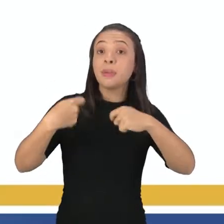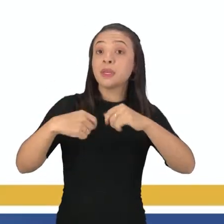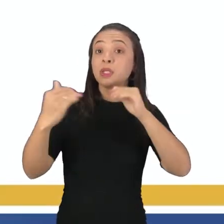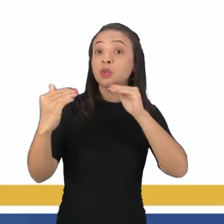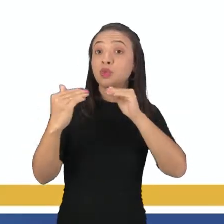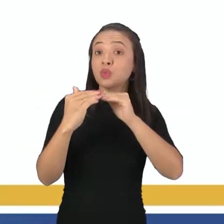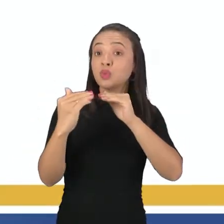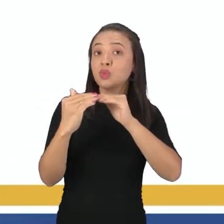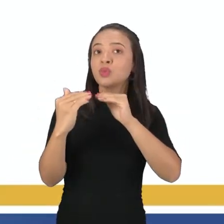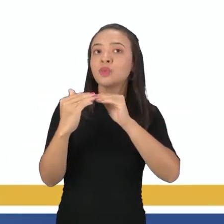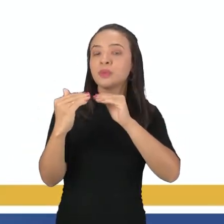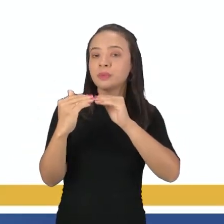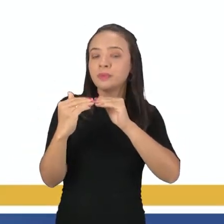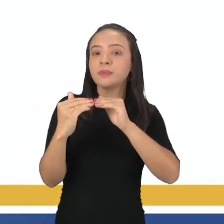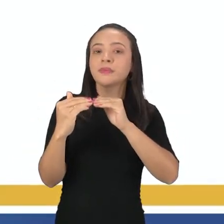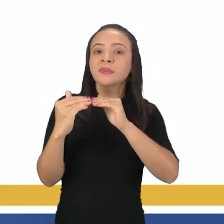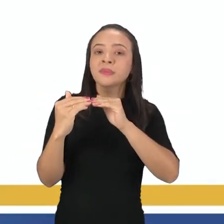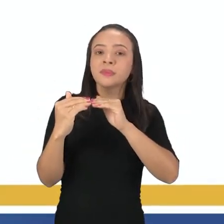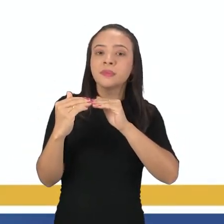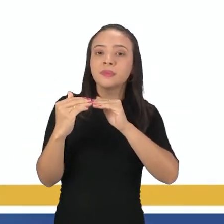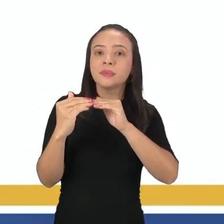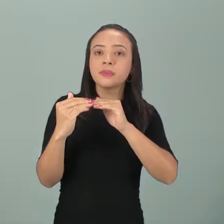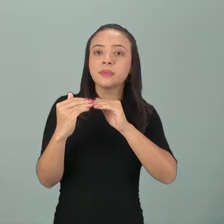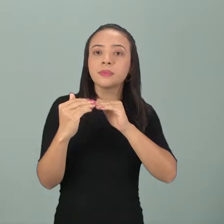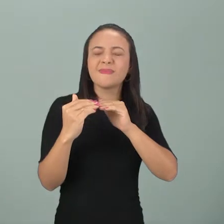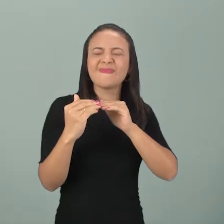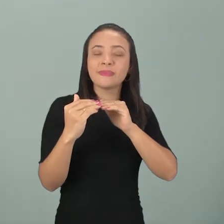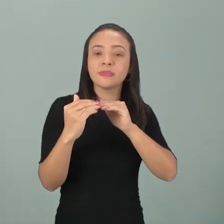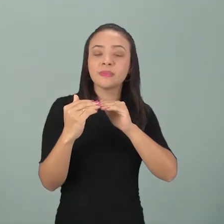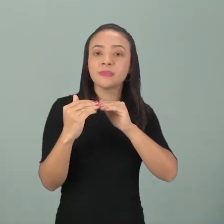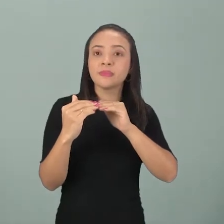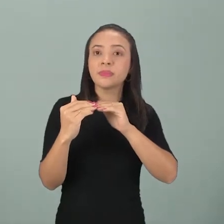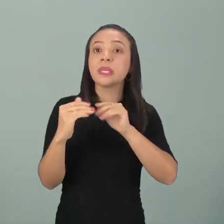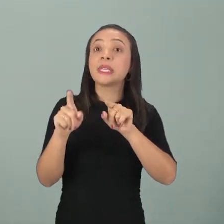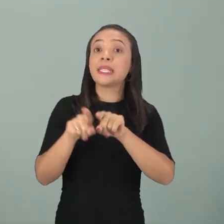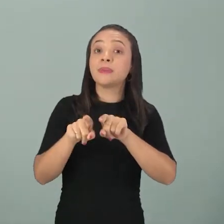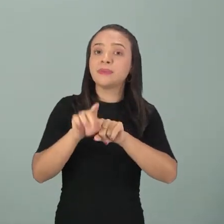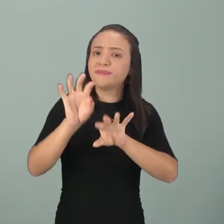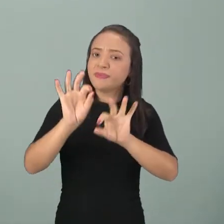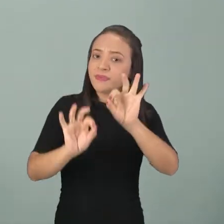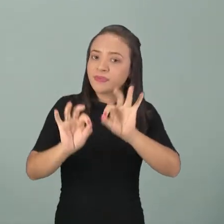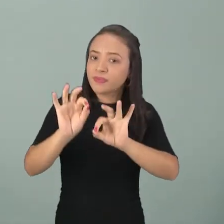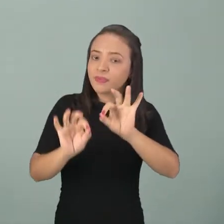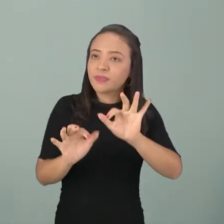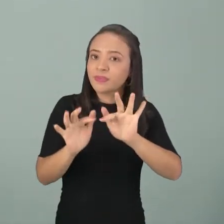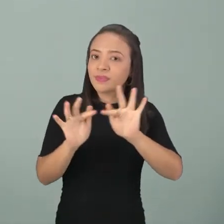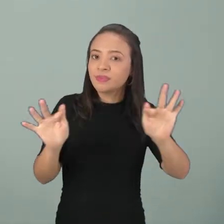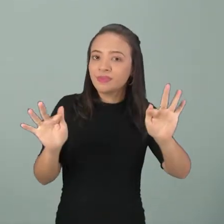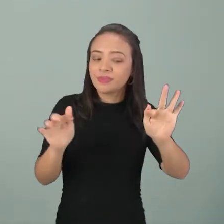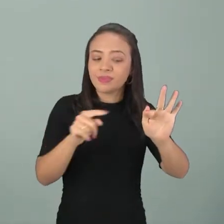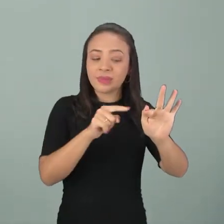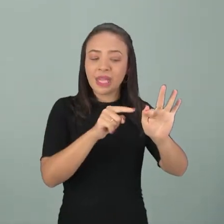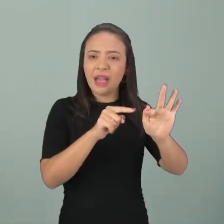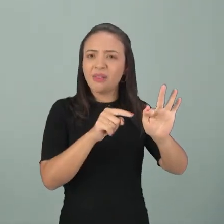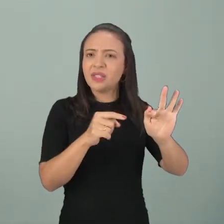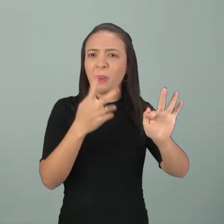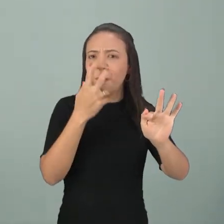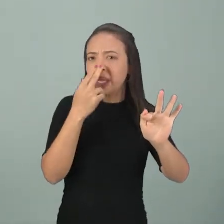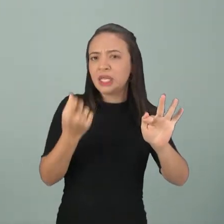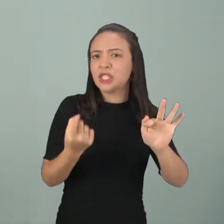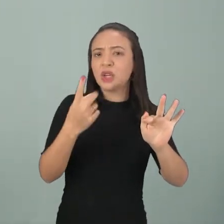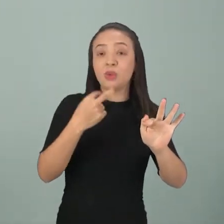concordar, né? Ele deve gerir ali a nossa frase e concordar e se organizar para que a frase não soe